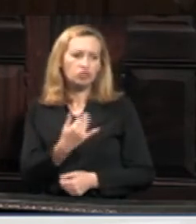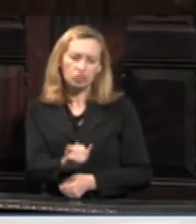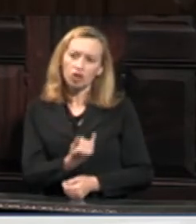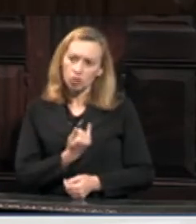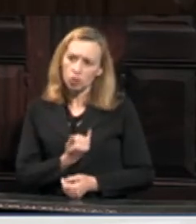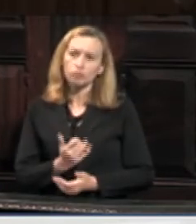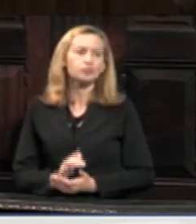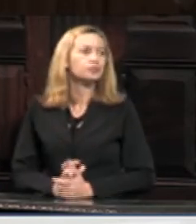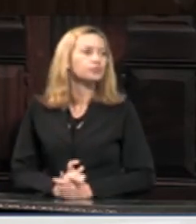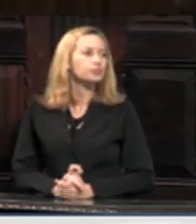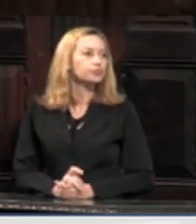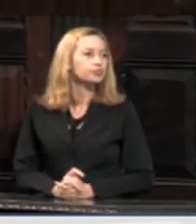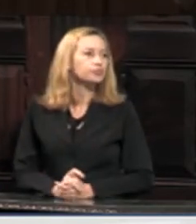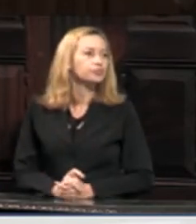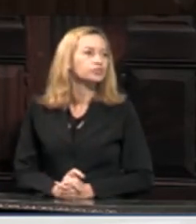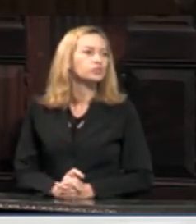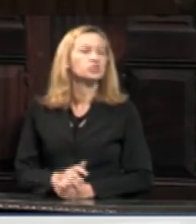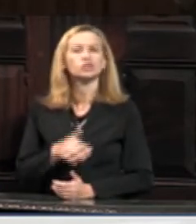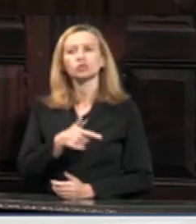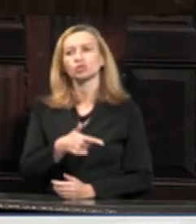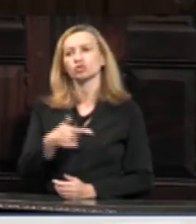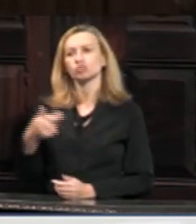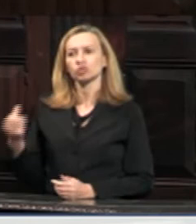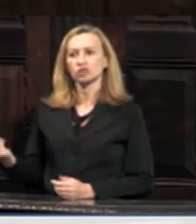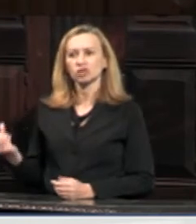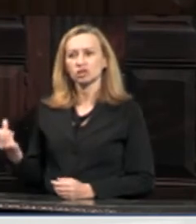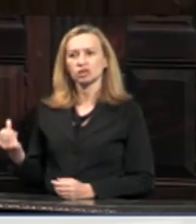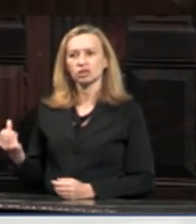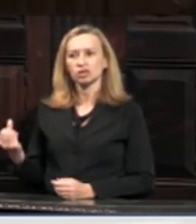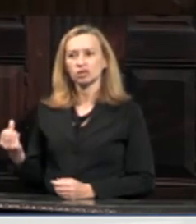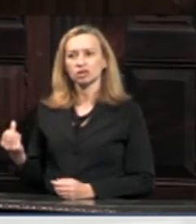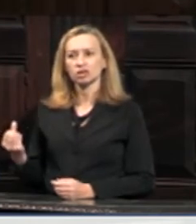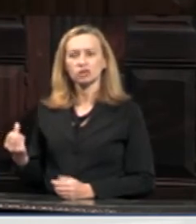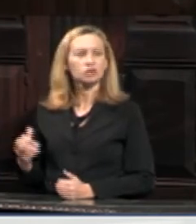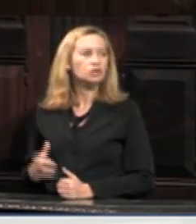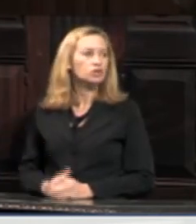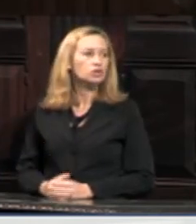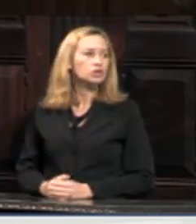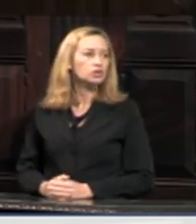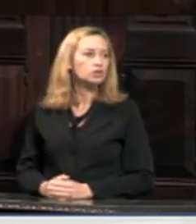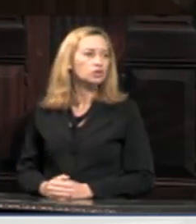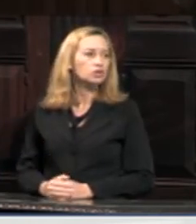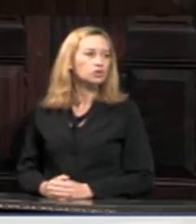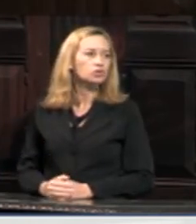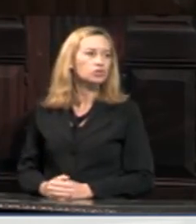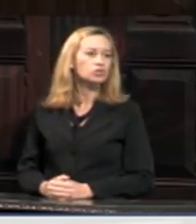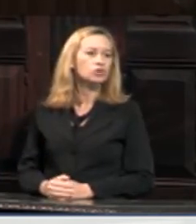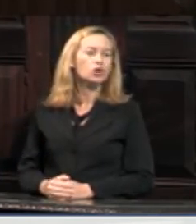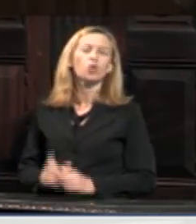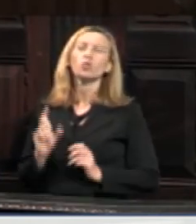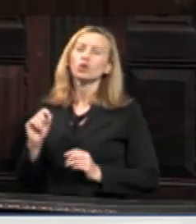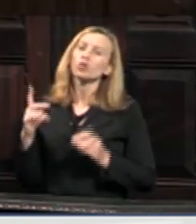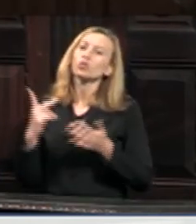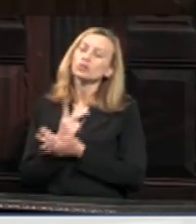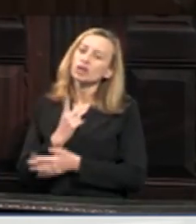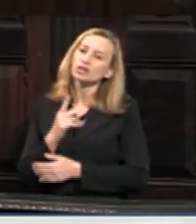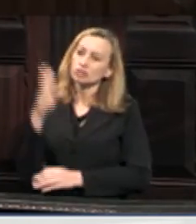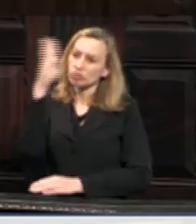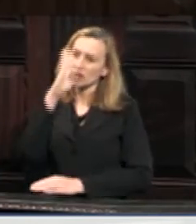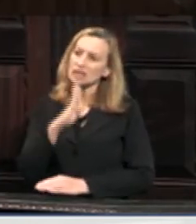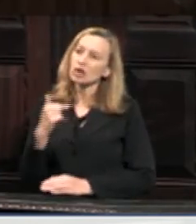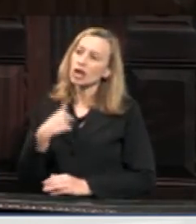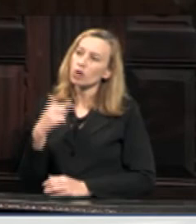divergimos, eu e o Luiz Paulo, desde 2016, em torno de uma interpretação sobre o que acontece com o Brasil. eu entendo